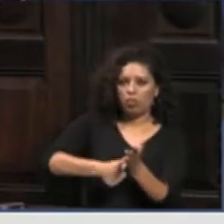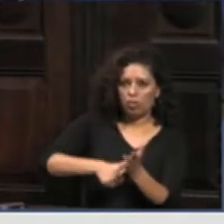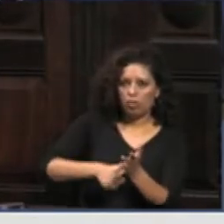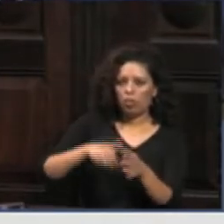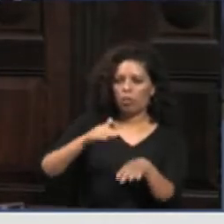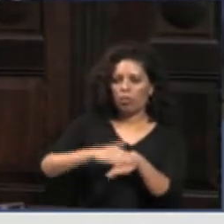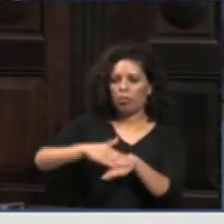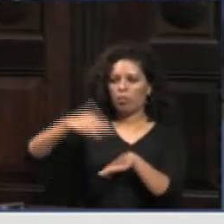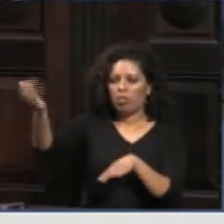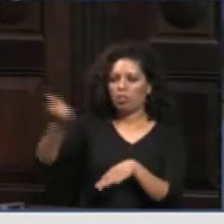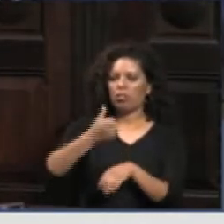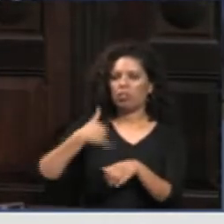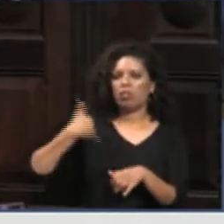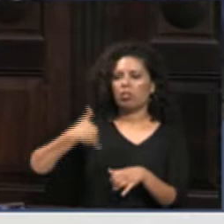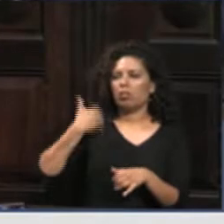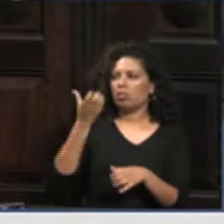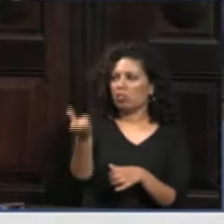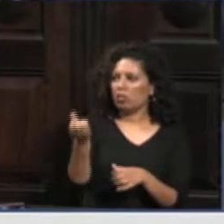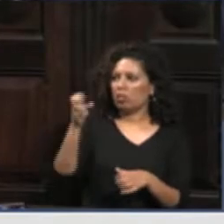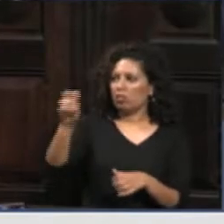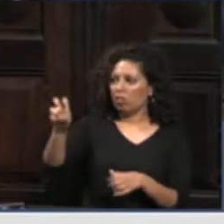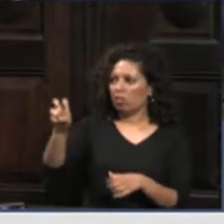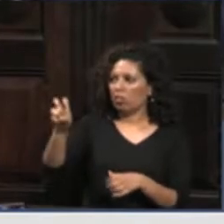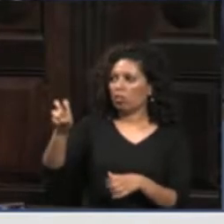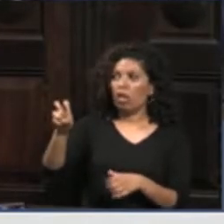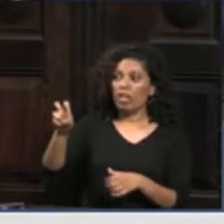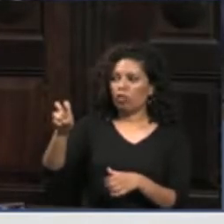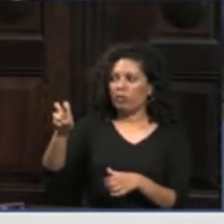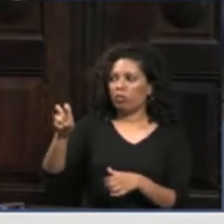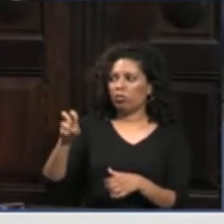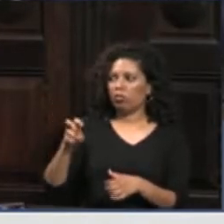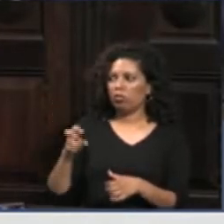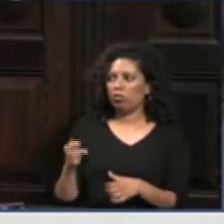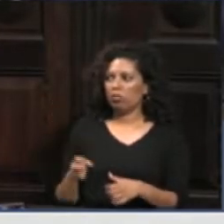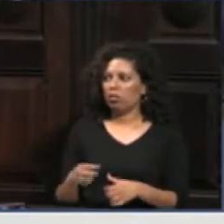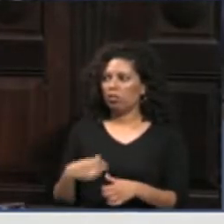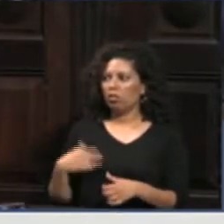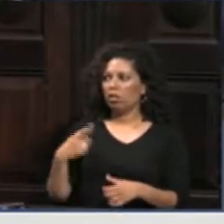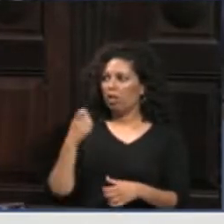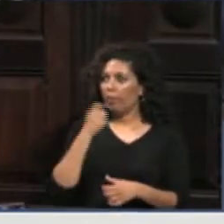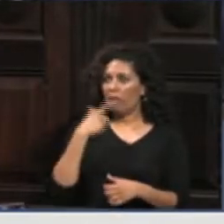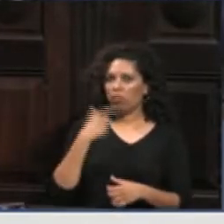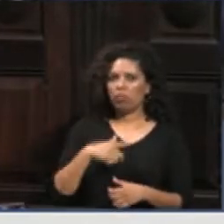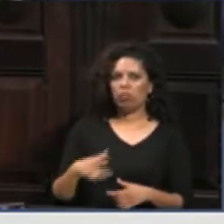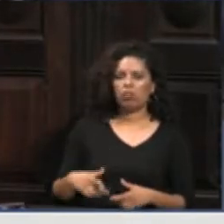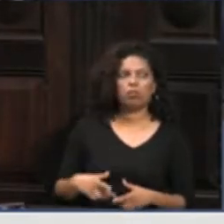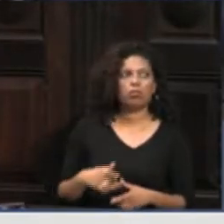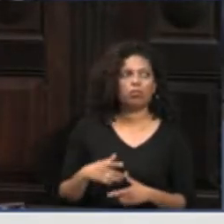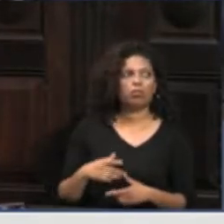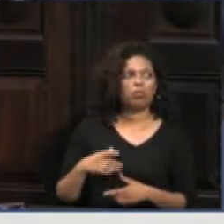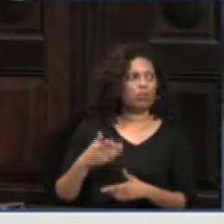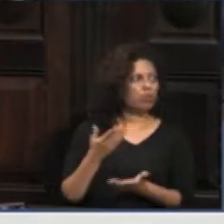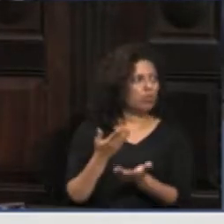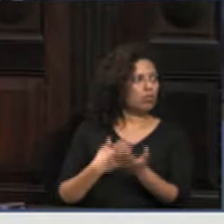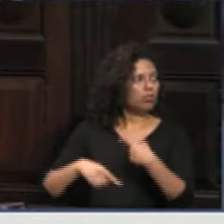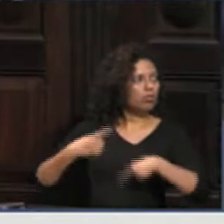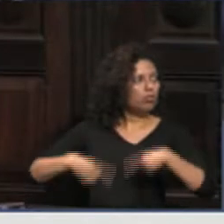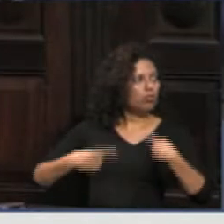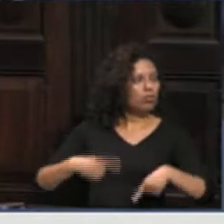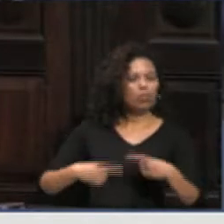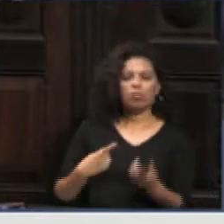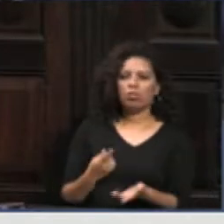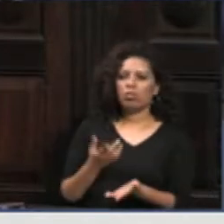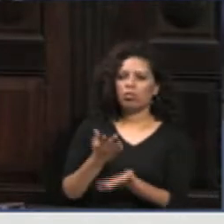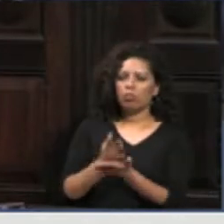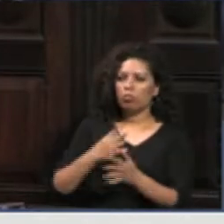maiores de 60 anos, carteira de identidade do idoso, a ser emitido pelos órgãos de identificação competentes no Estado do Rio de Janeiro. Em discussão, não havendo que